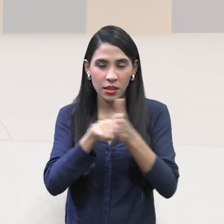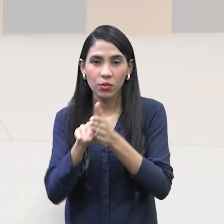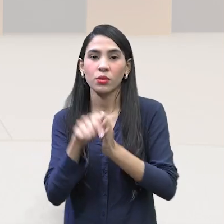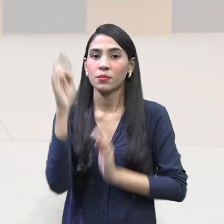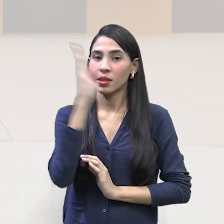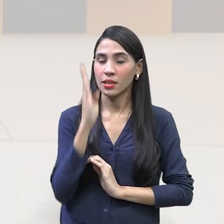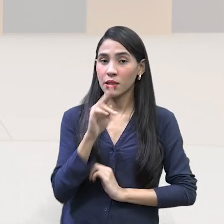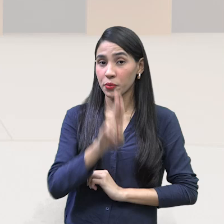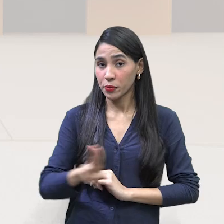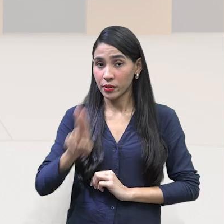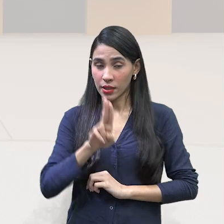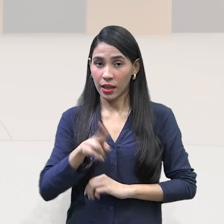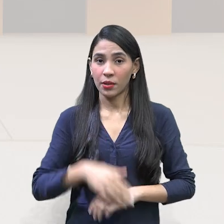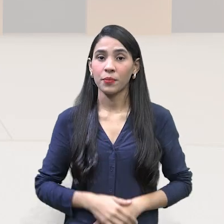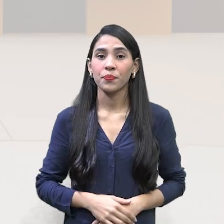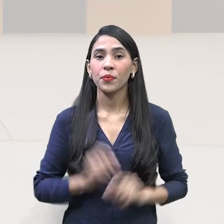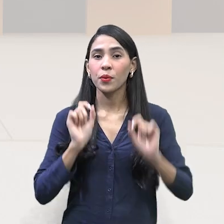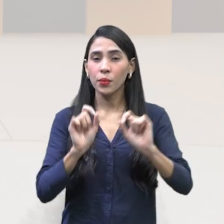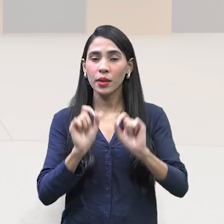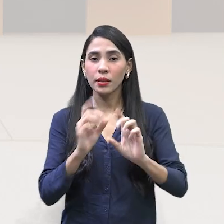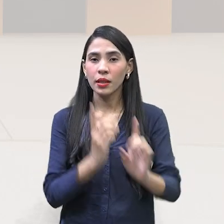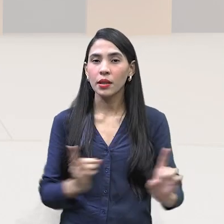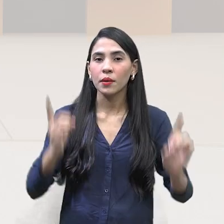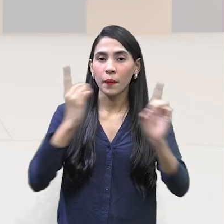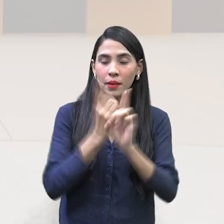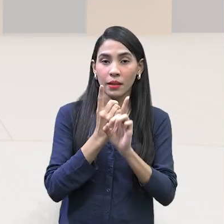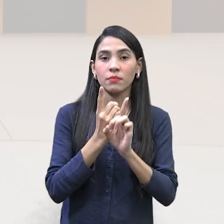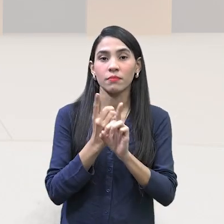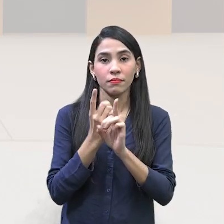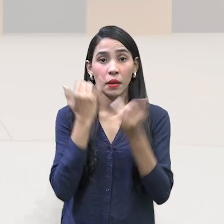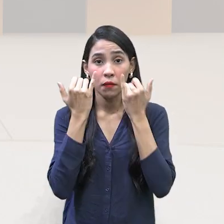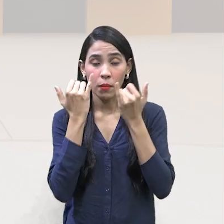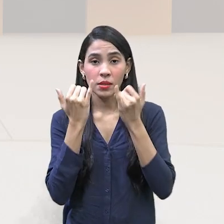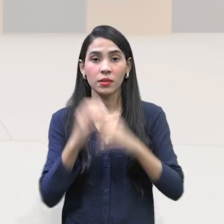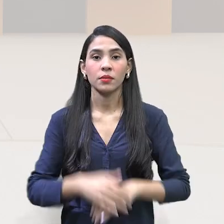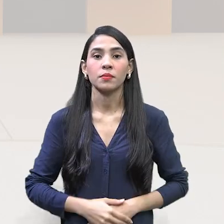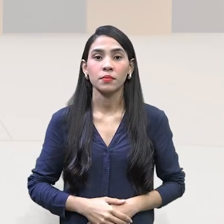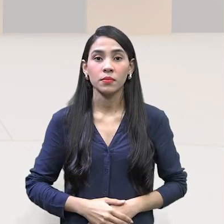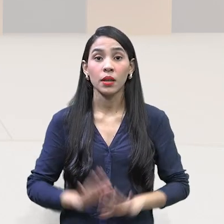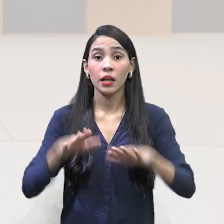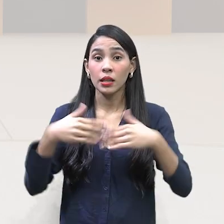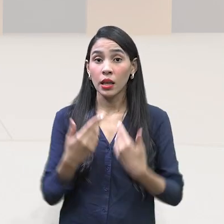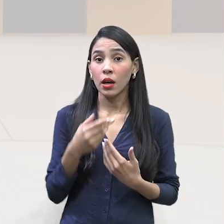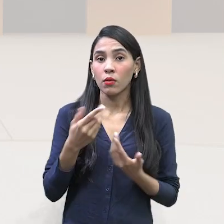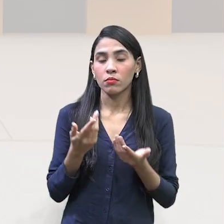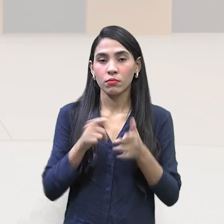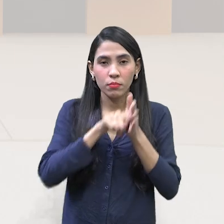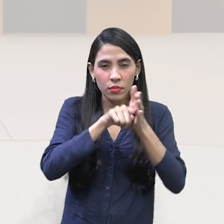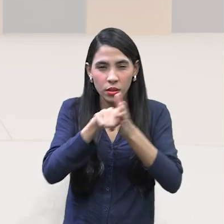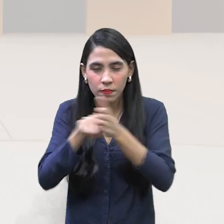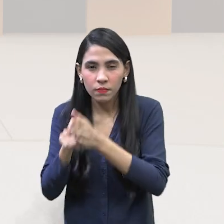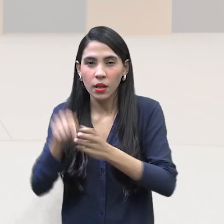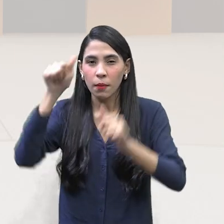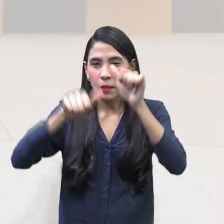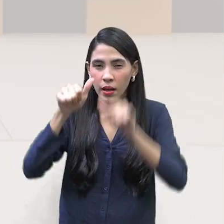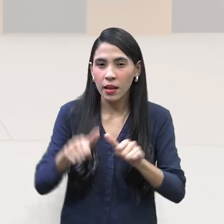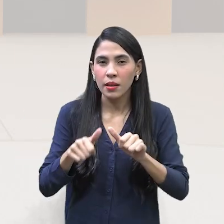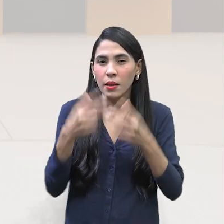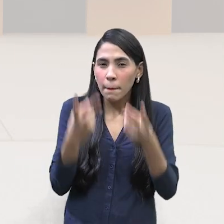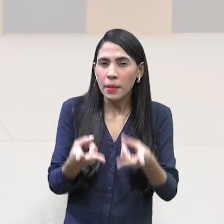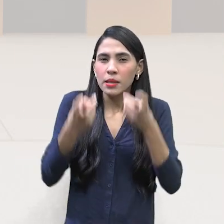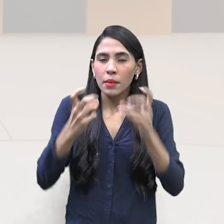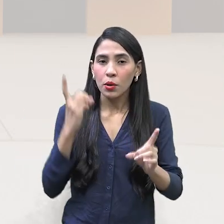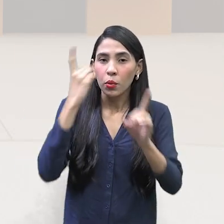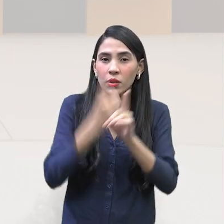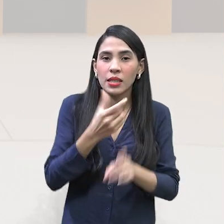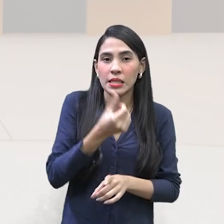brasileiros utilizaram para identificar esses dados. Então, pesquisadores brasileiros fizeram essas análises e perceberam que 60% dos